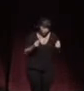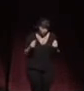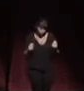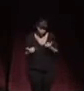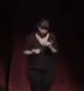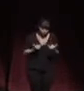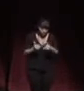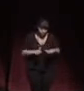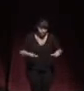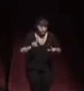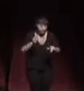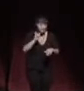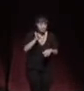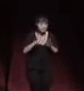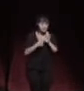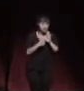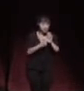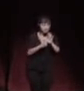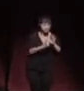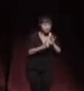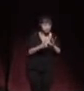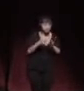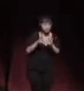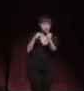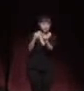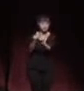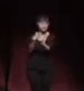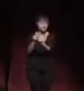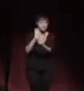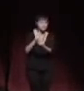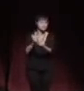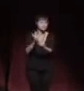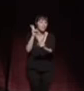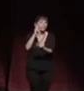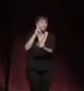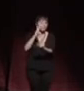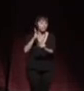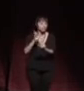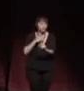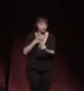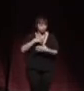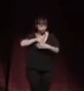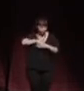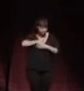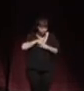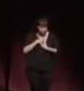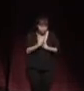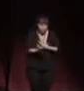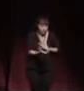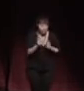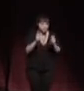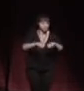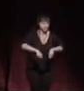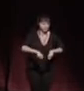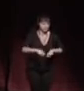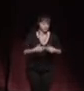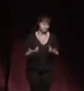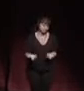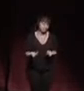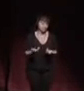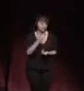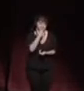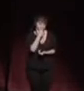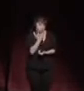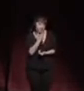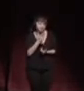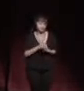momento que te falam que isso que você já tem dentro faz parte da linguagem que você deve usar, não deve supor